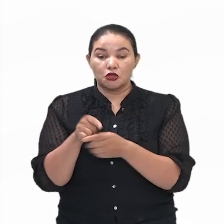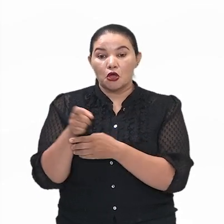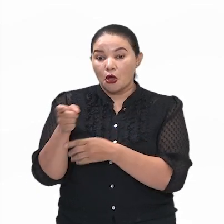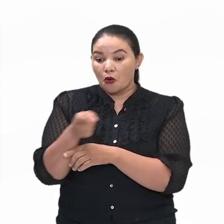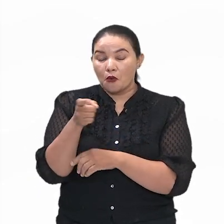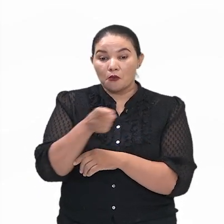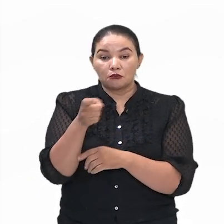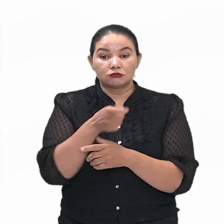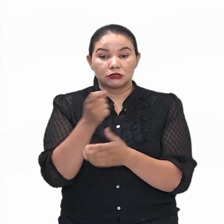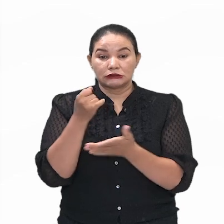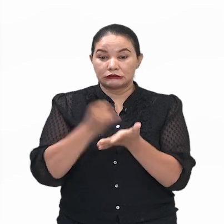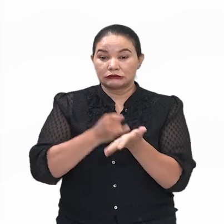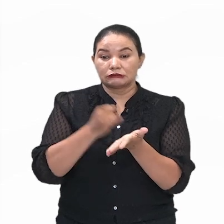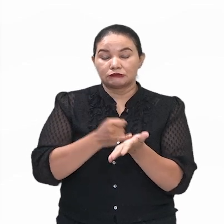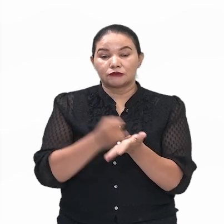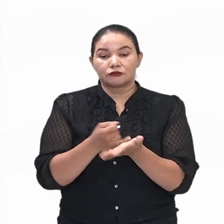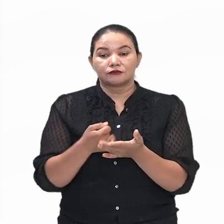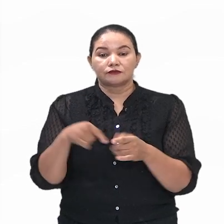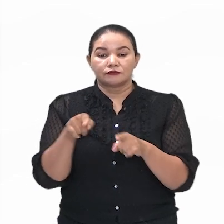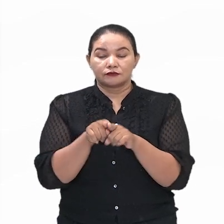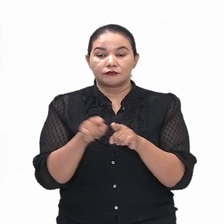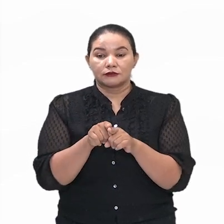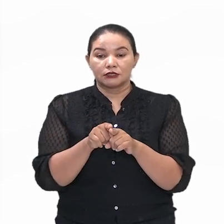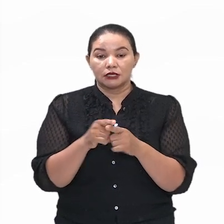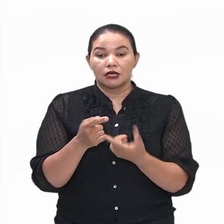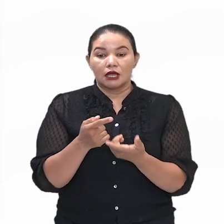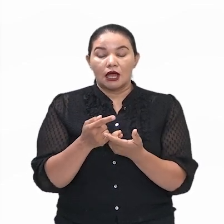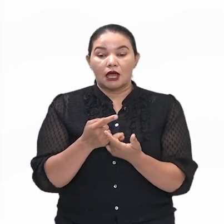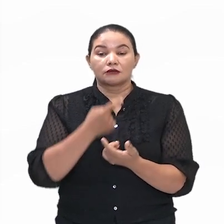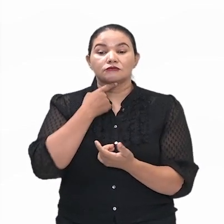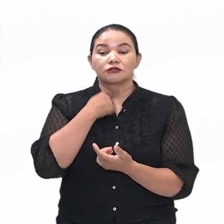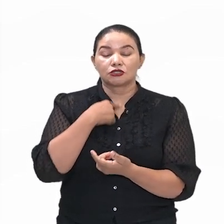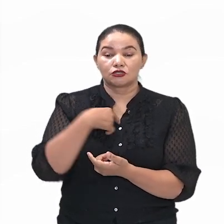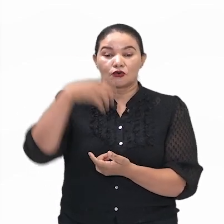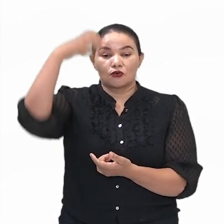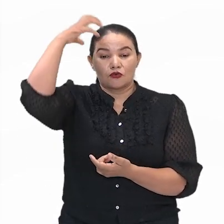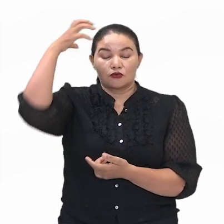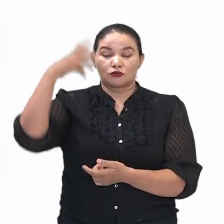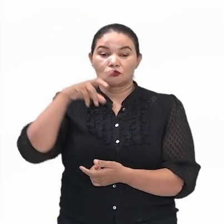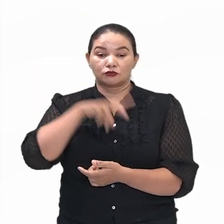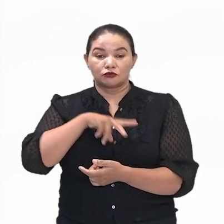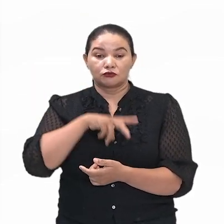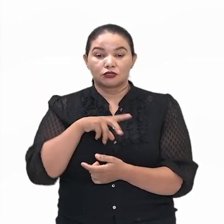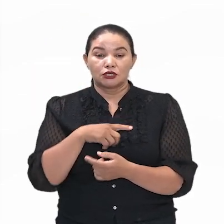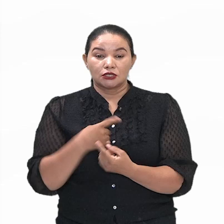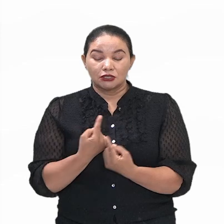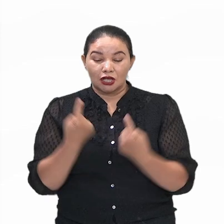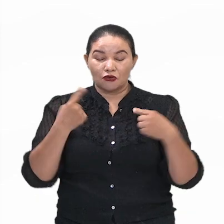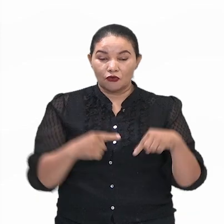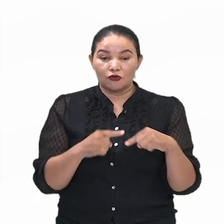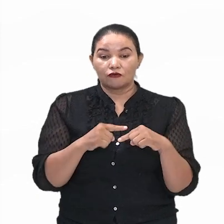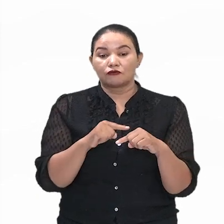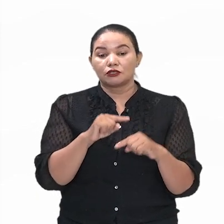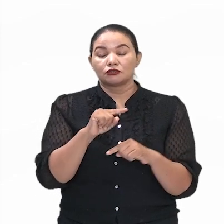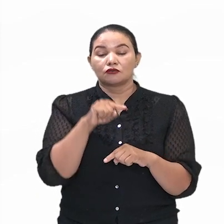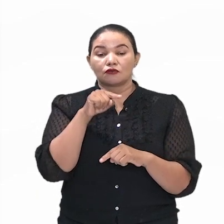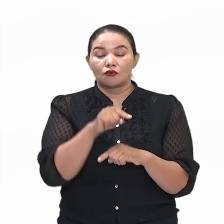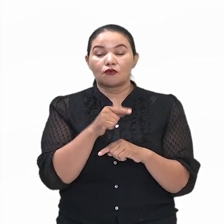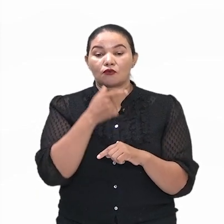impostos, interesses da coroa portuguesa que vão conflitar com os interesses dos senhores de engenho e